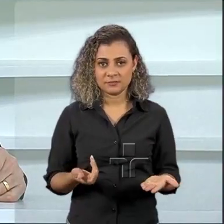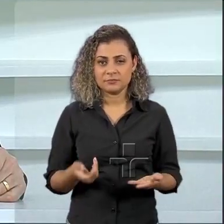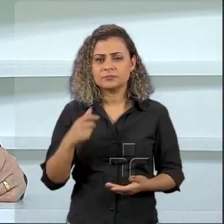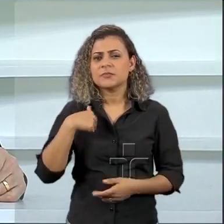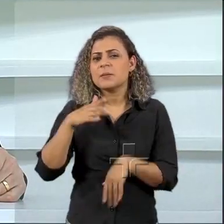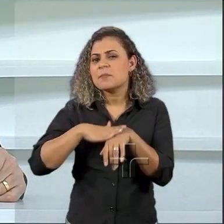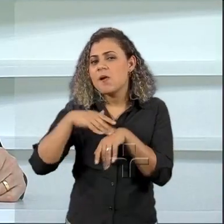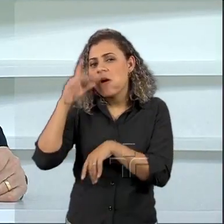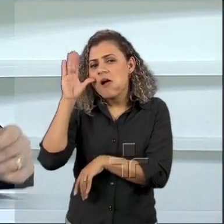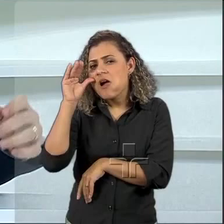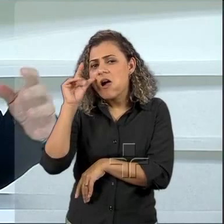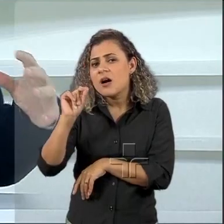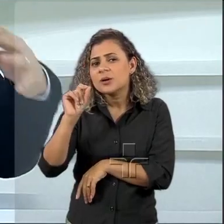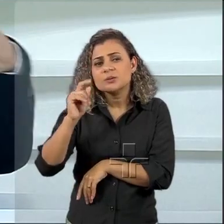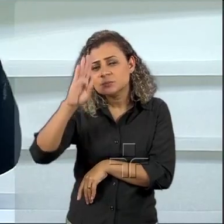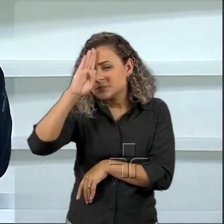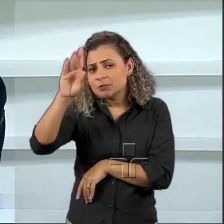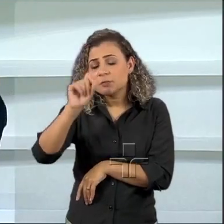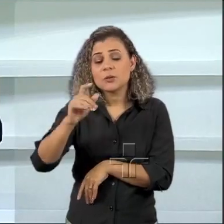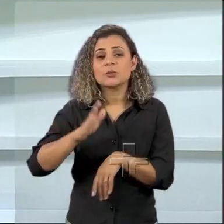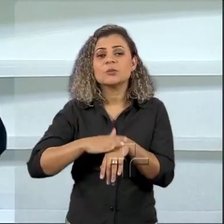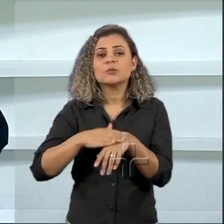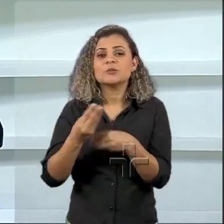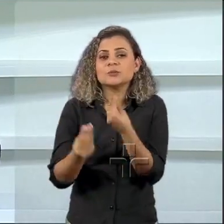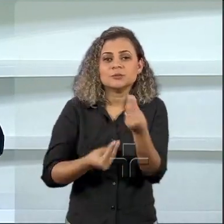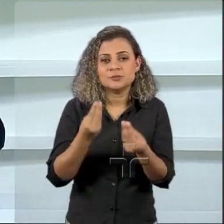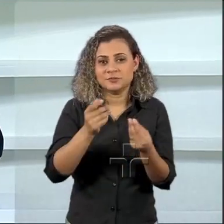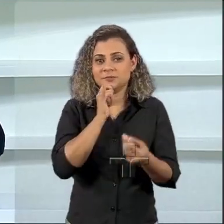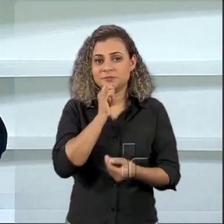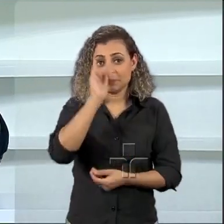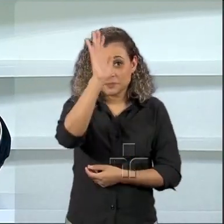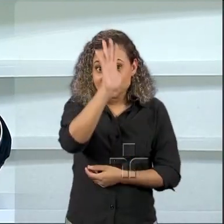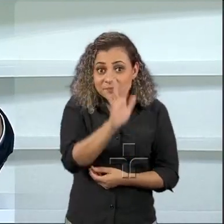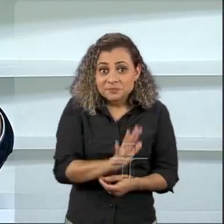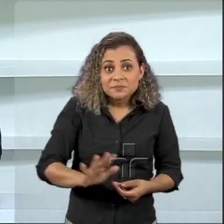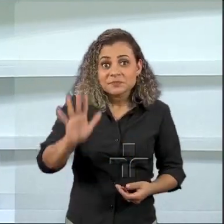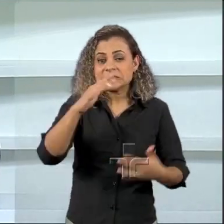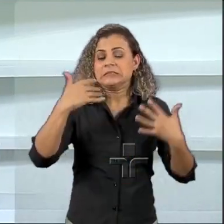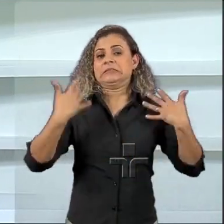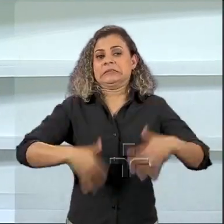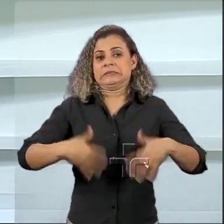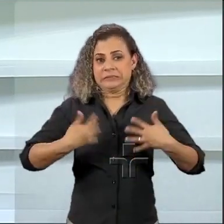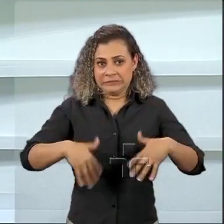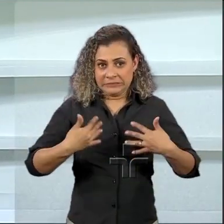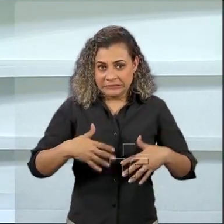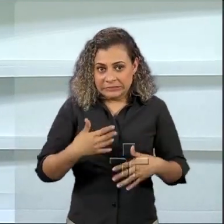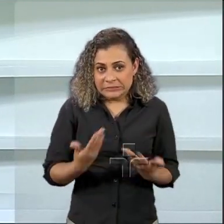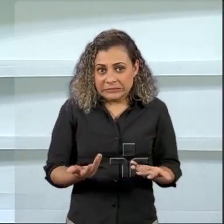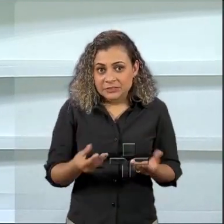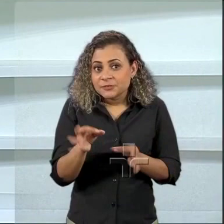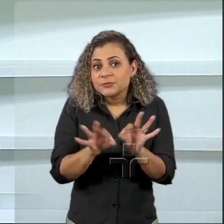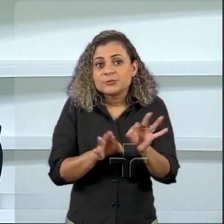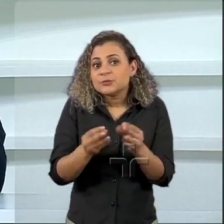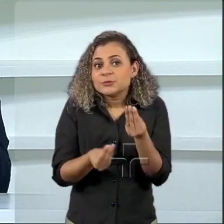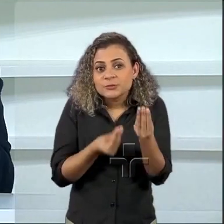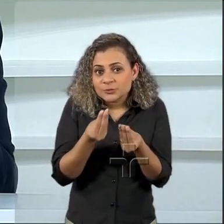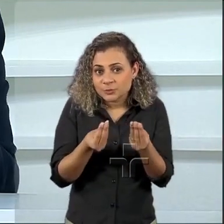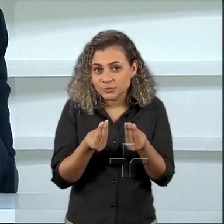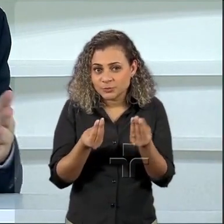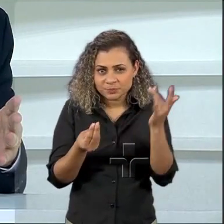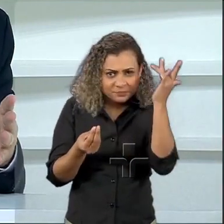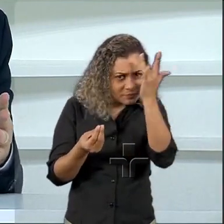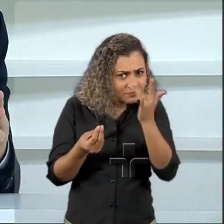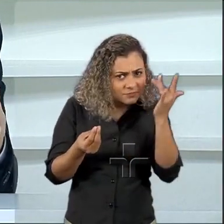era ouvir vocês Vai jogar sobre marcado. como vai remontar a nível nacional. Isso. Não é? O Haddad terá que ser